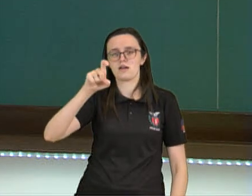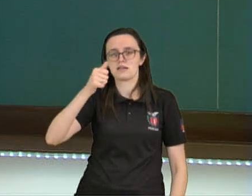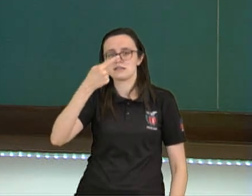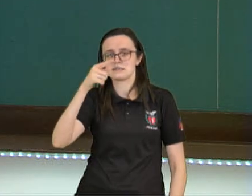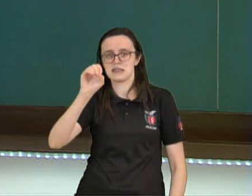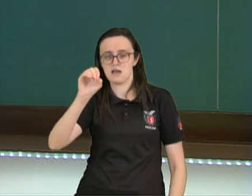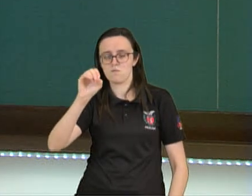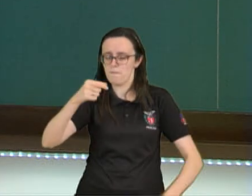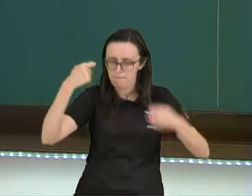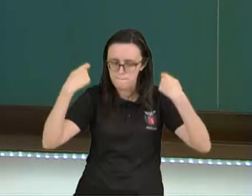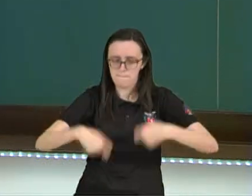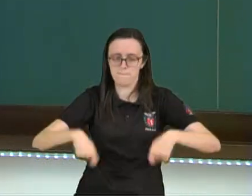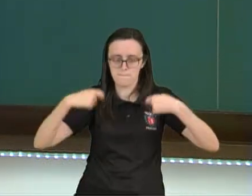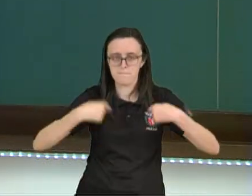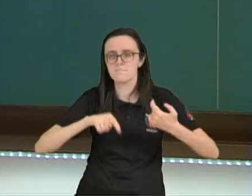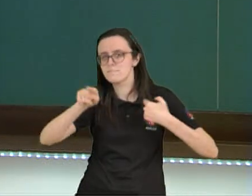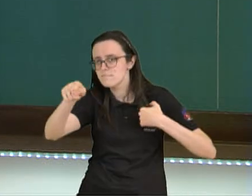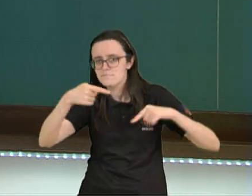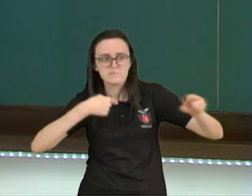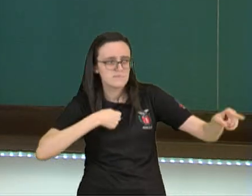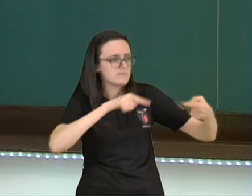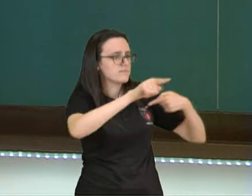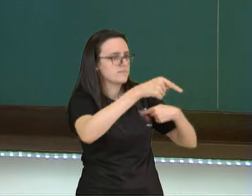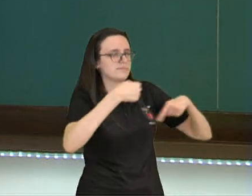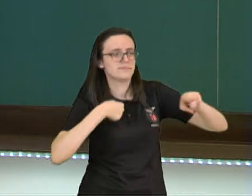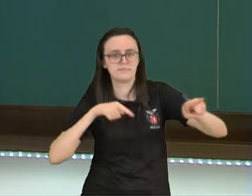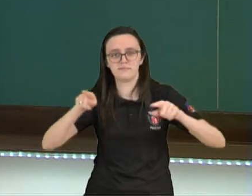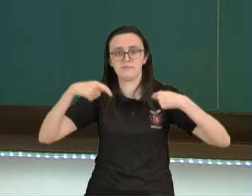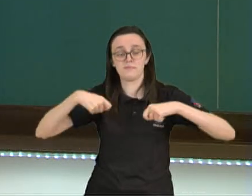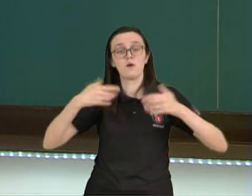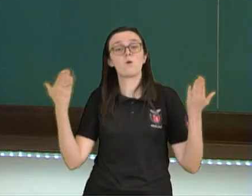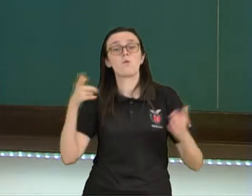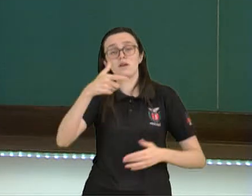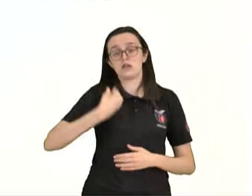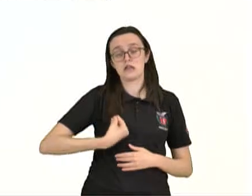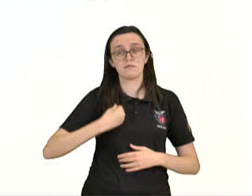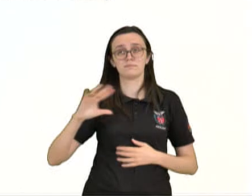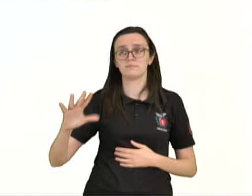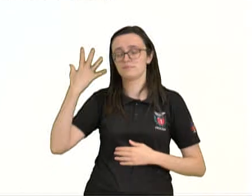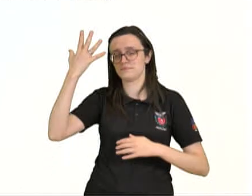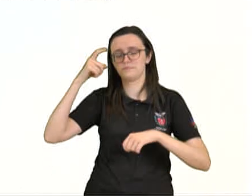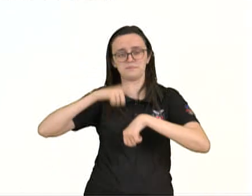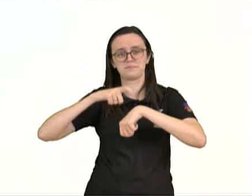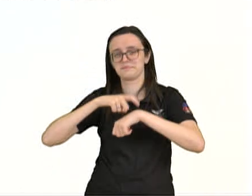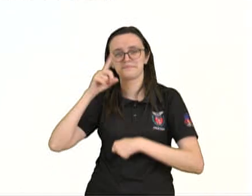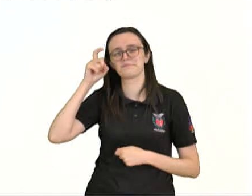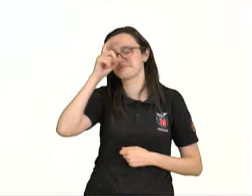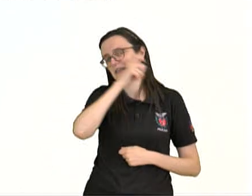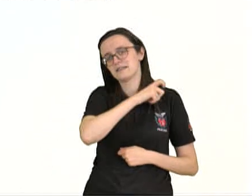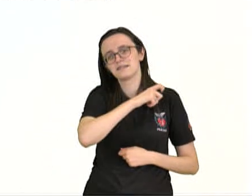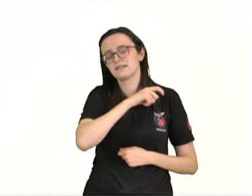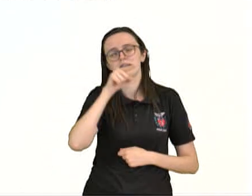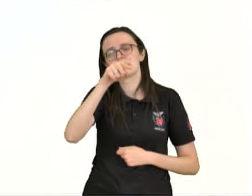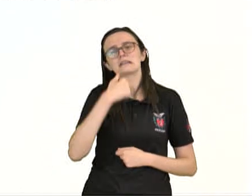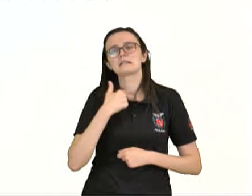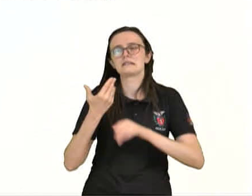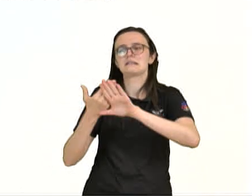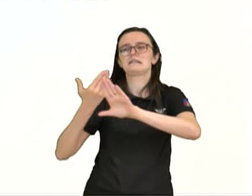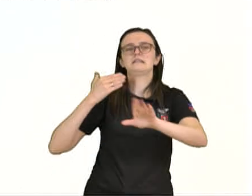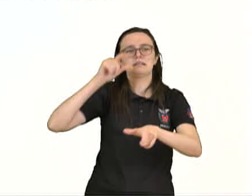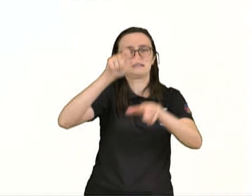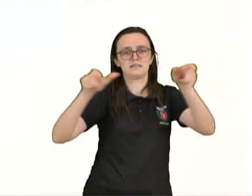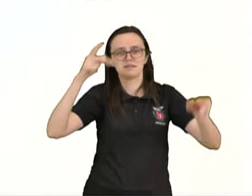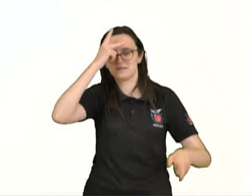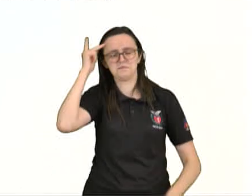Conexão, precisamos uns dos outros. Então, quando você estiver passando por um momento difícil, não se afaste das